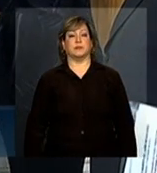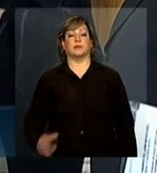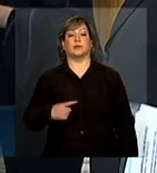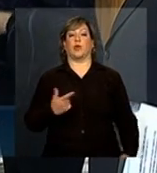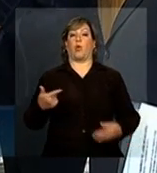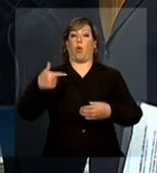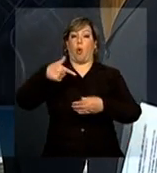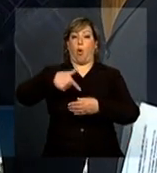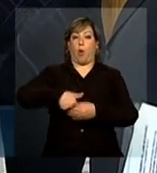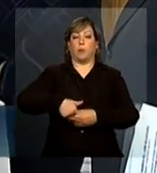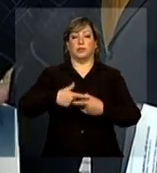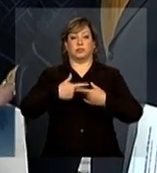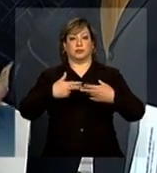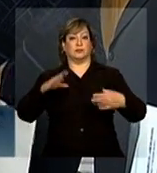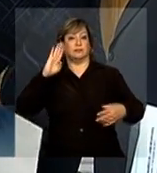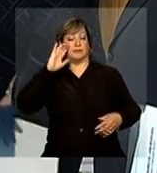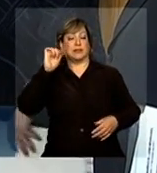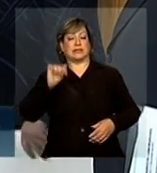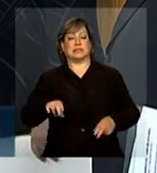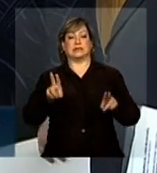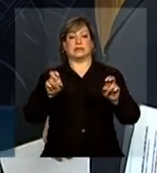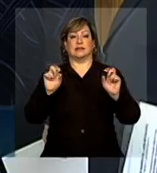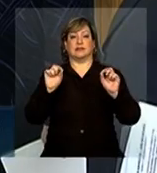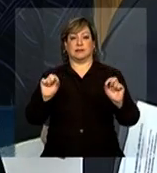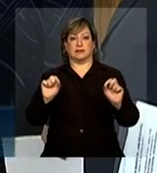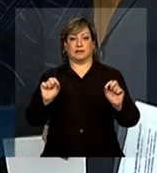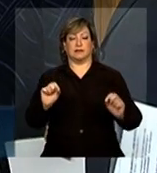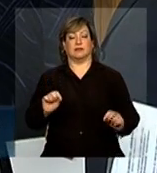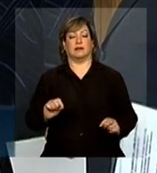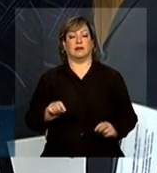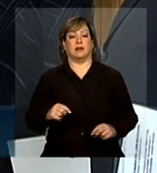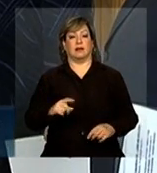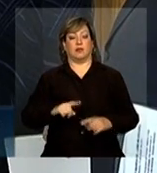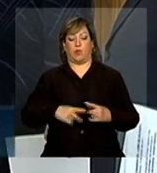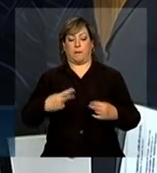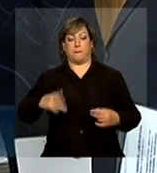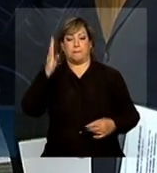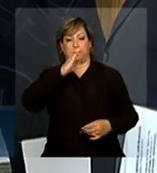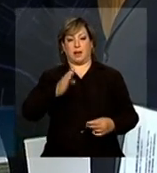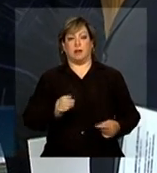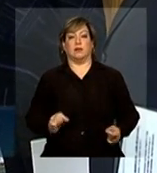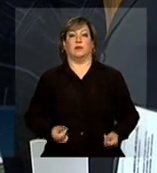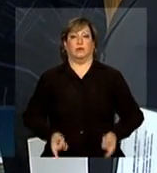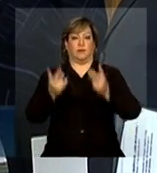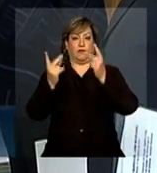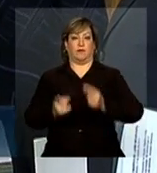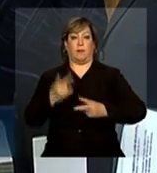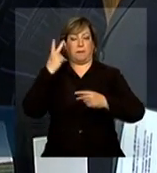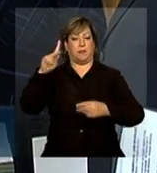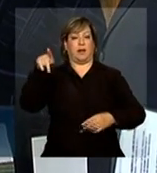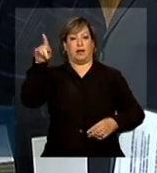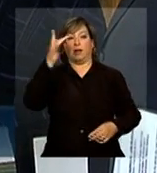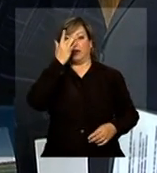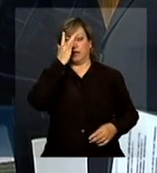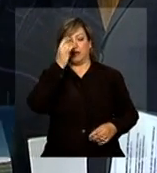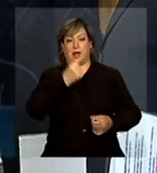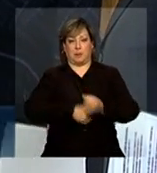Combustíveis foi o principal item brasileiro exportado para a Índia no ano passado.